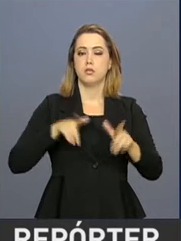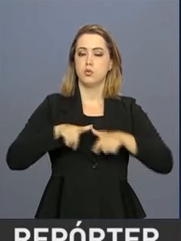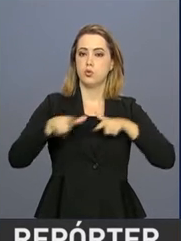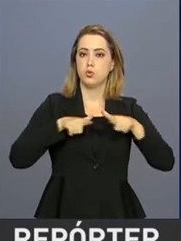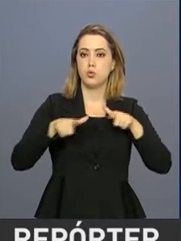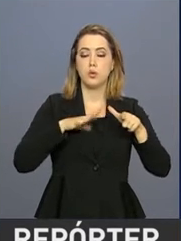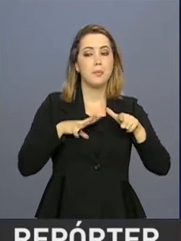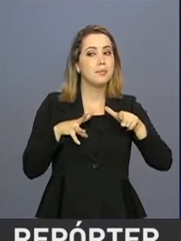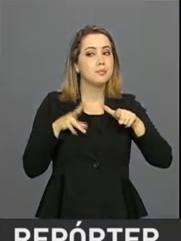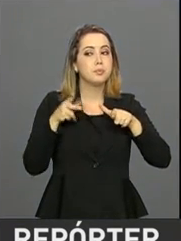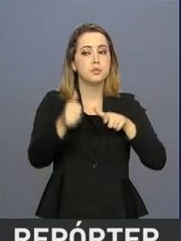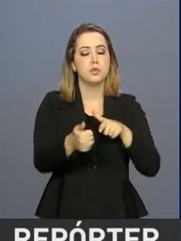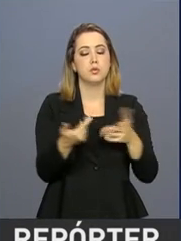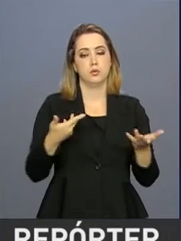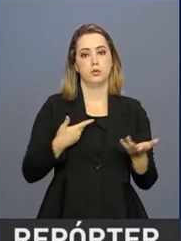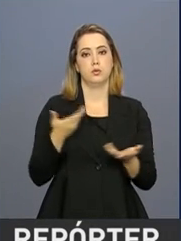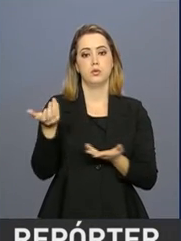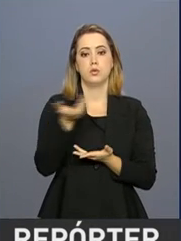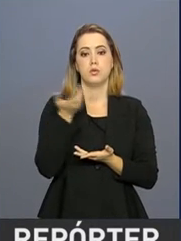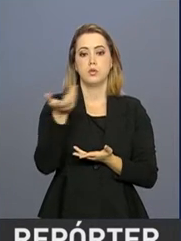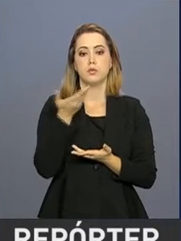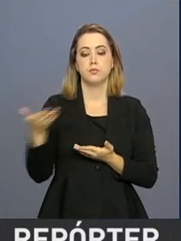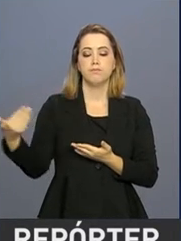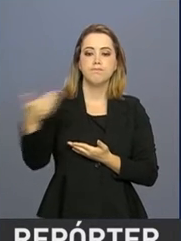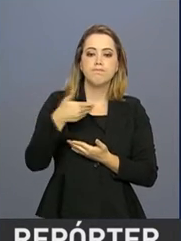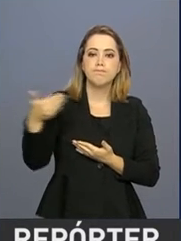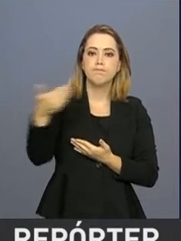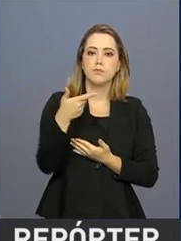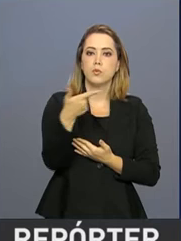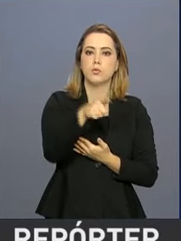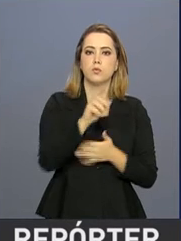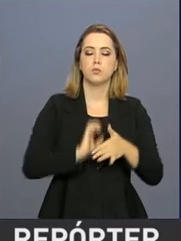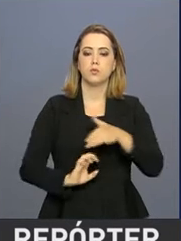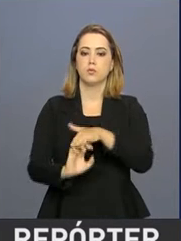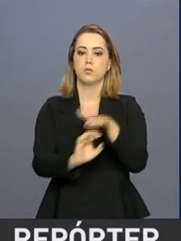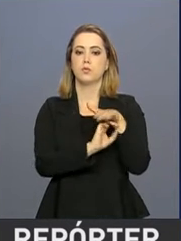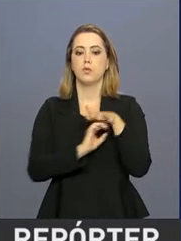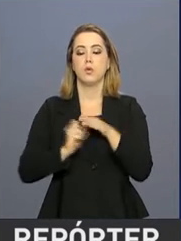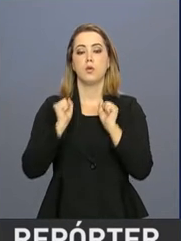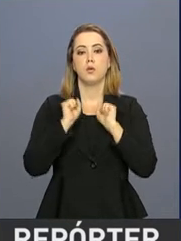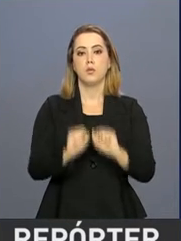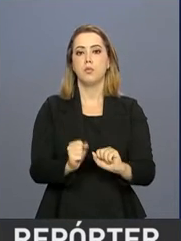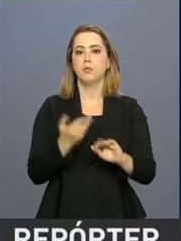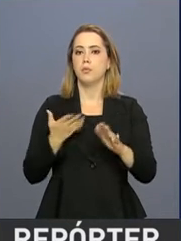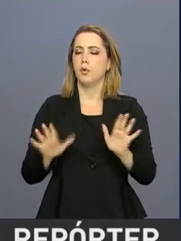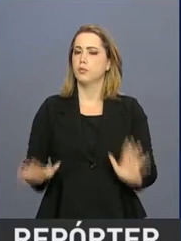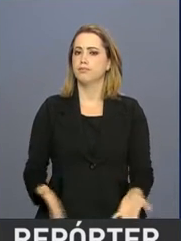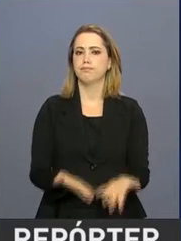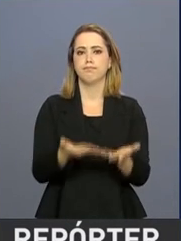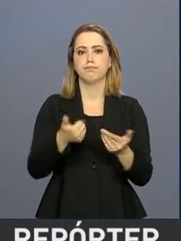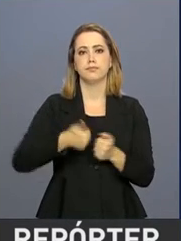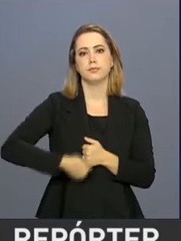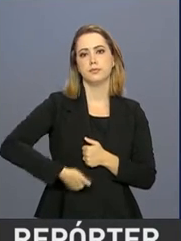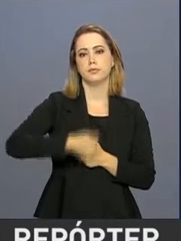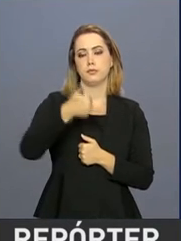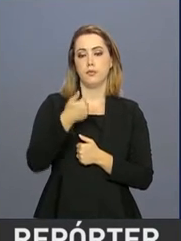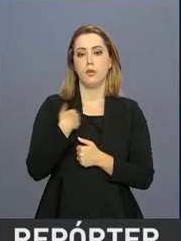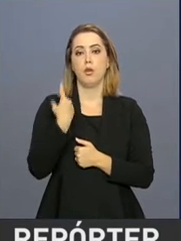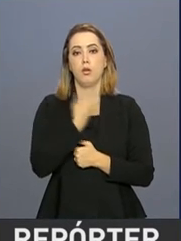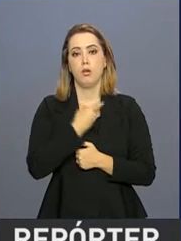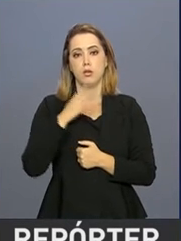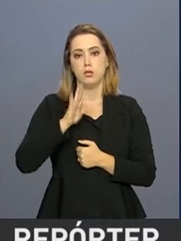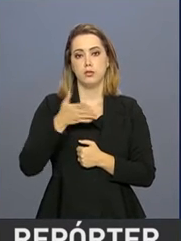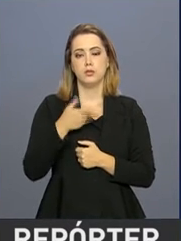que possam participar dos jogos deste projeto e possam portanto gerar empregos se ele sabe que nós temos uma grande